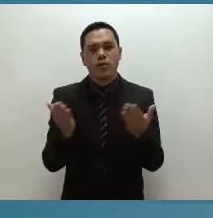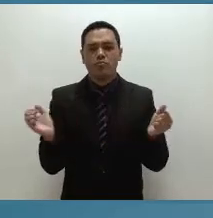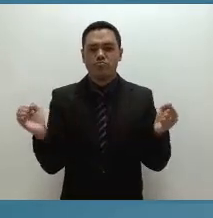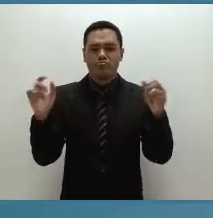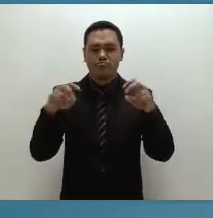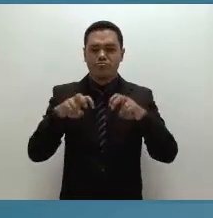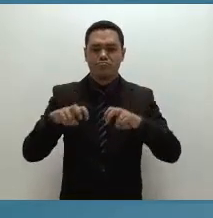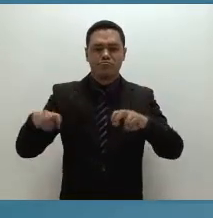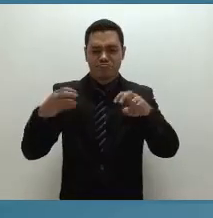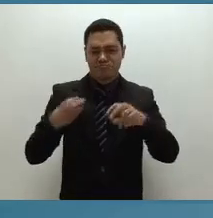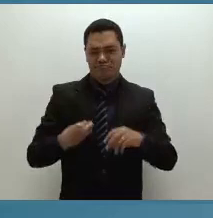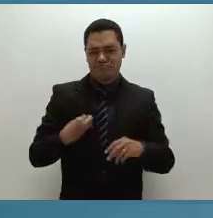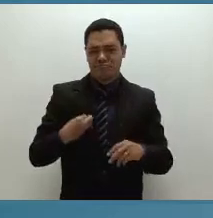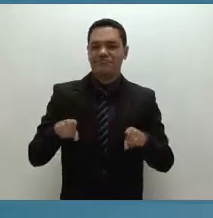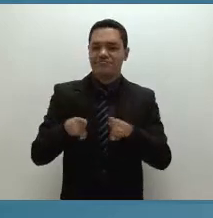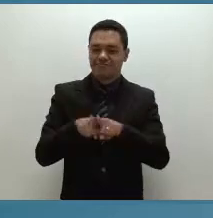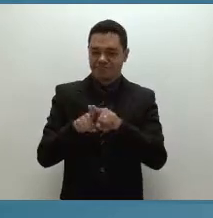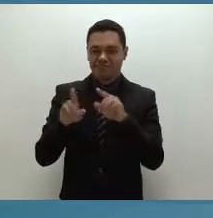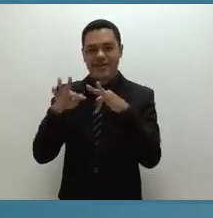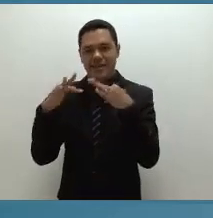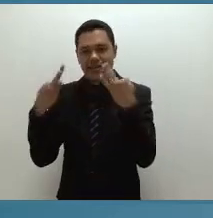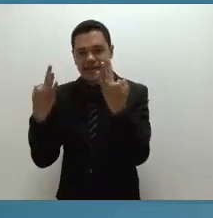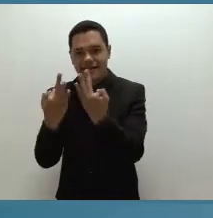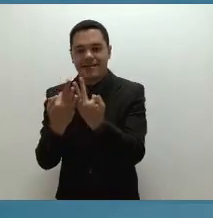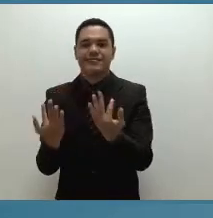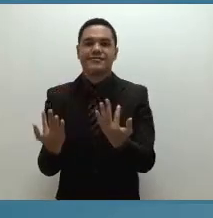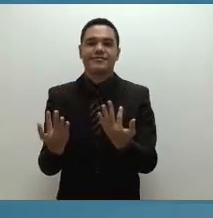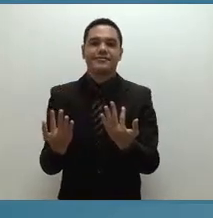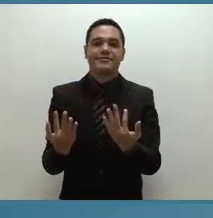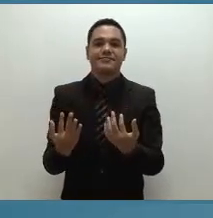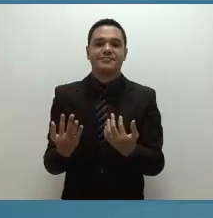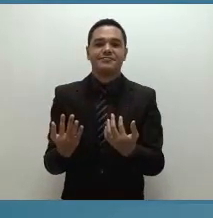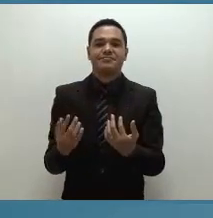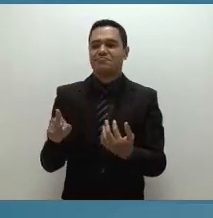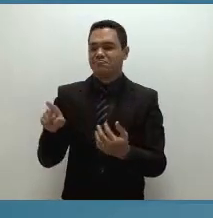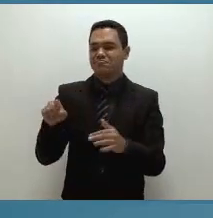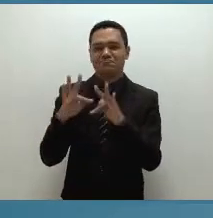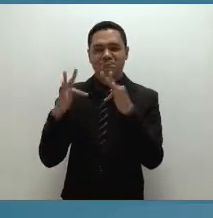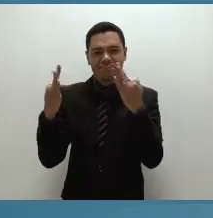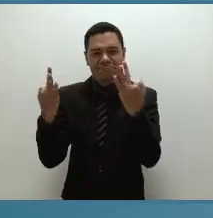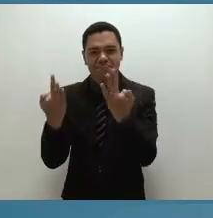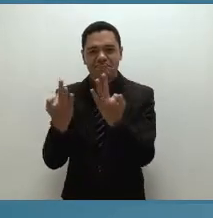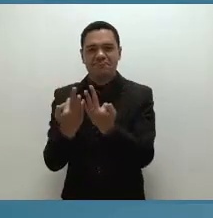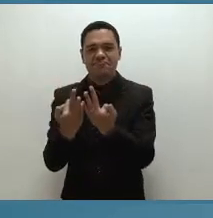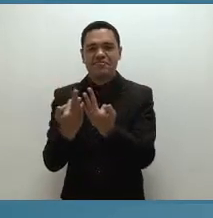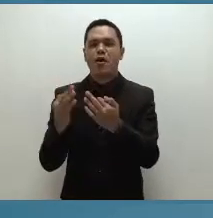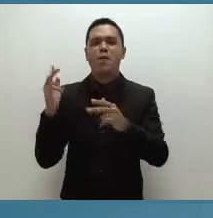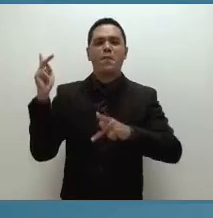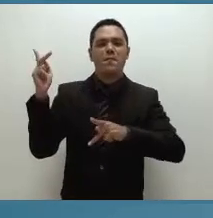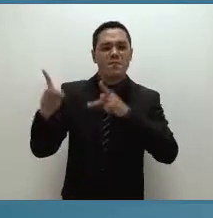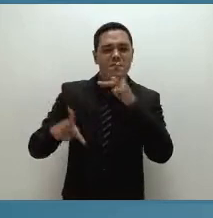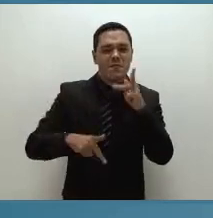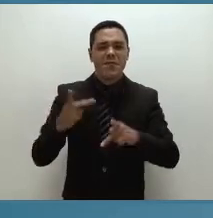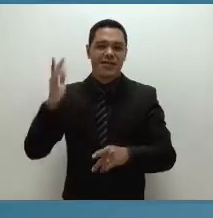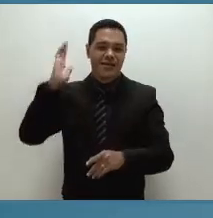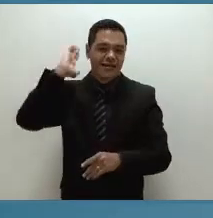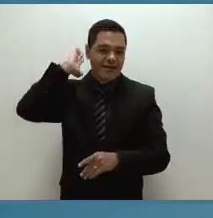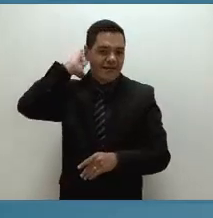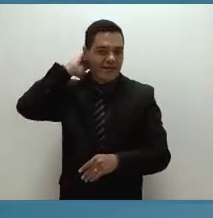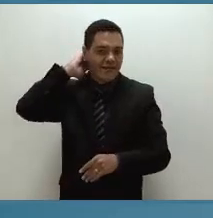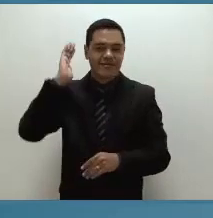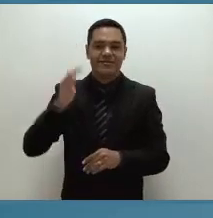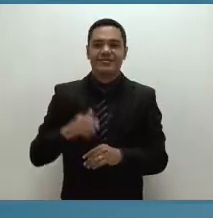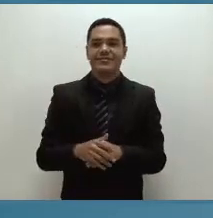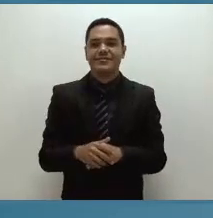seus familiares. São as famílias do povo paraíso